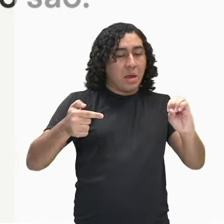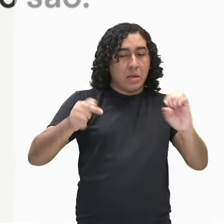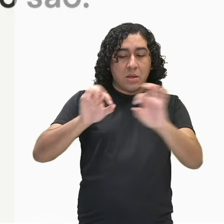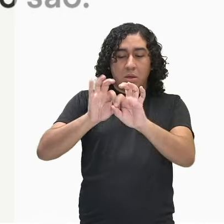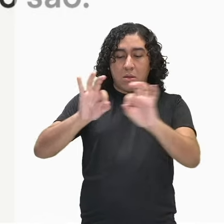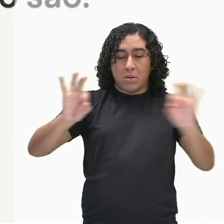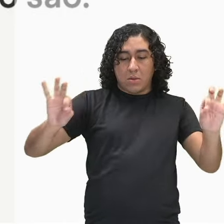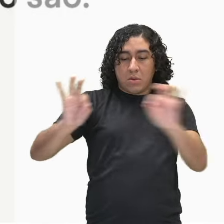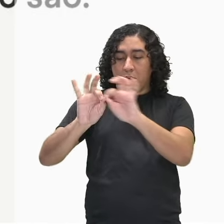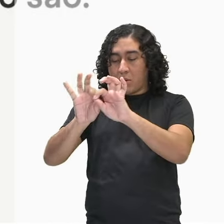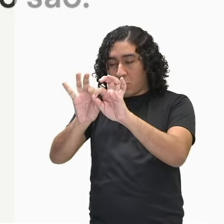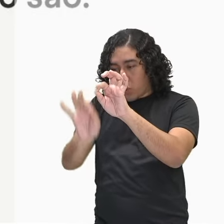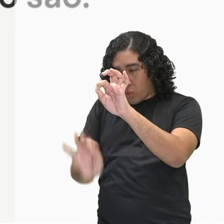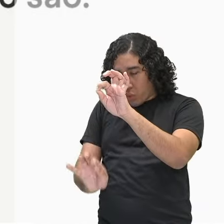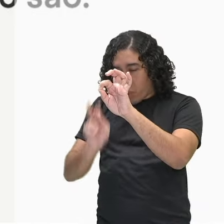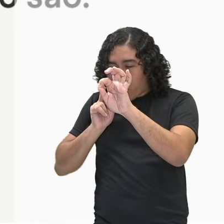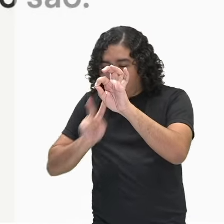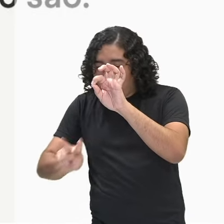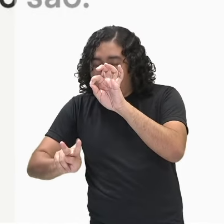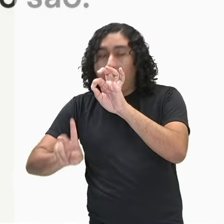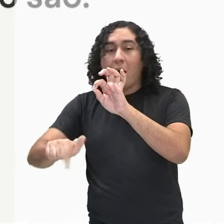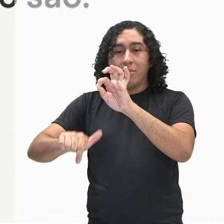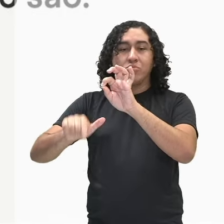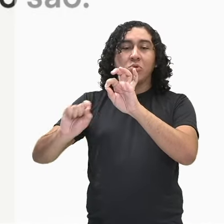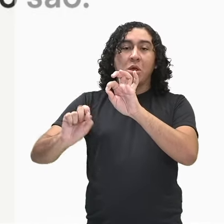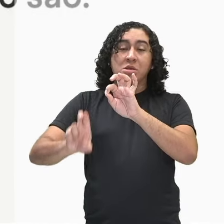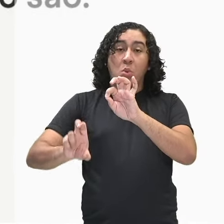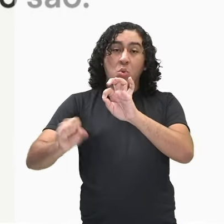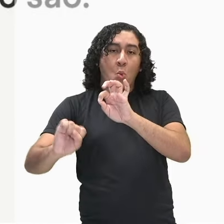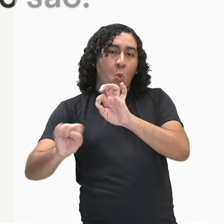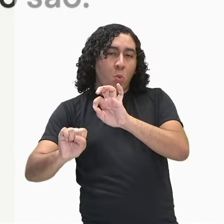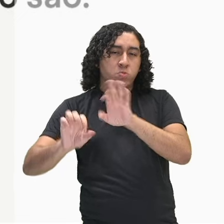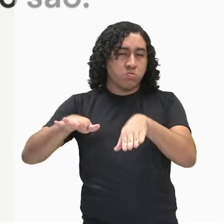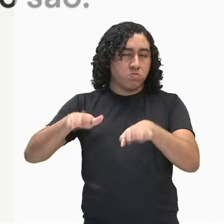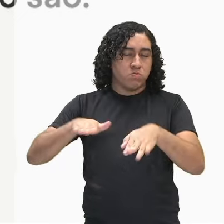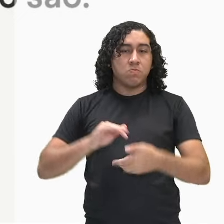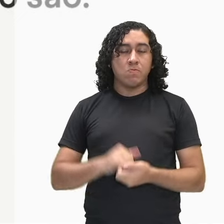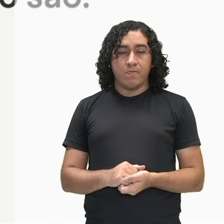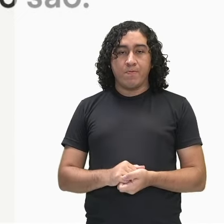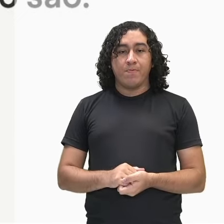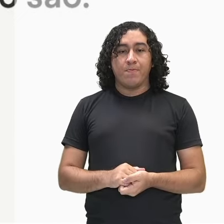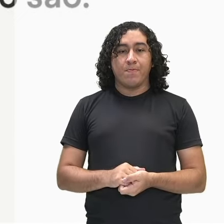uma temperatura aproximadamente de 58, né?